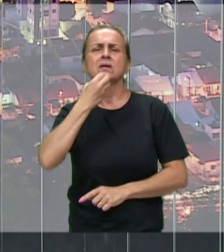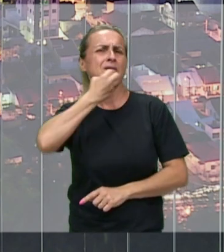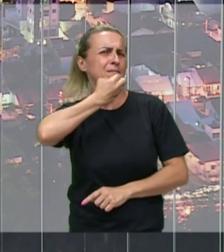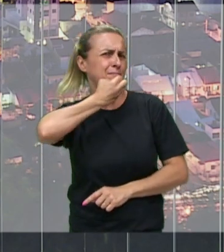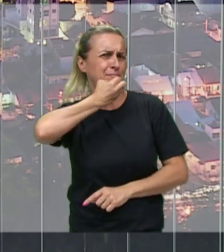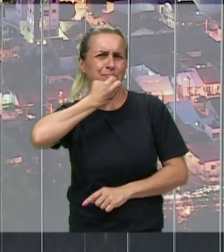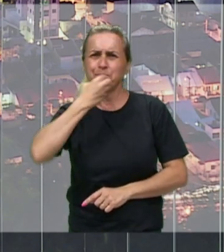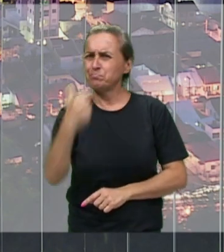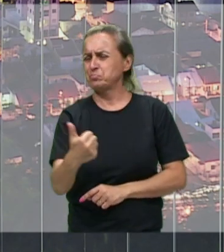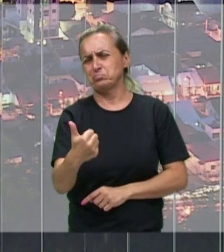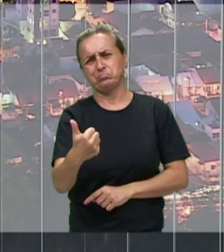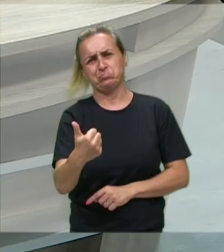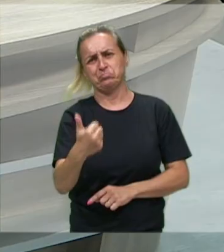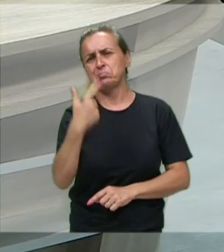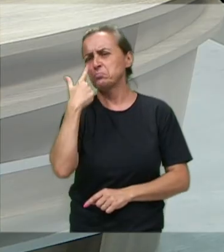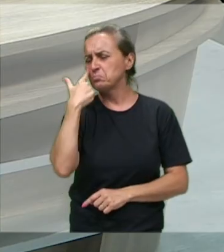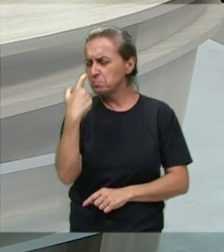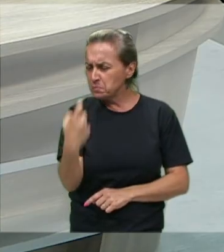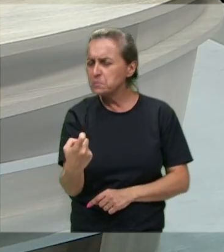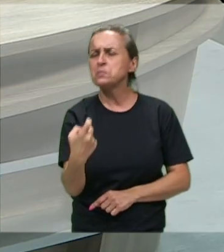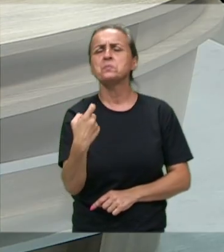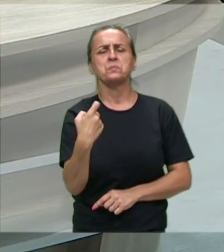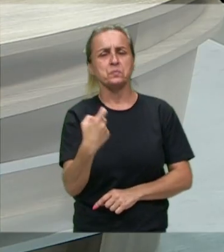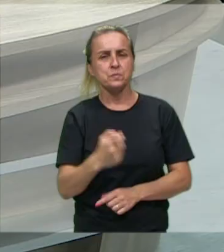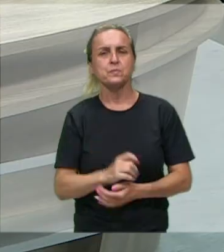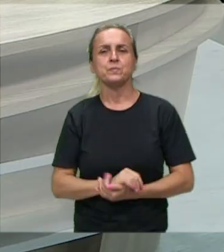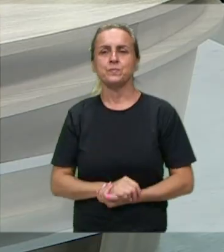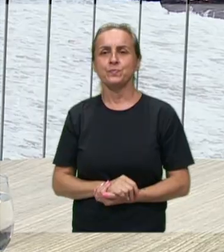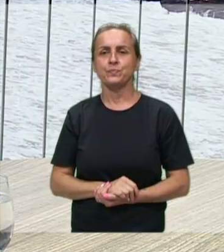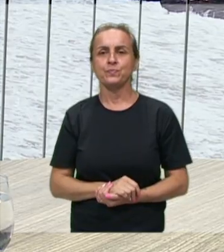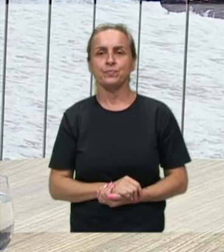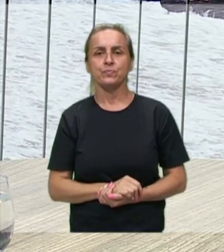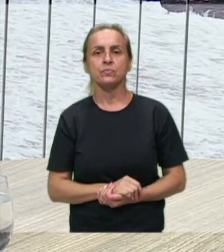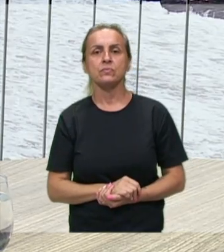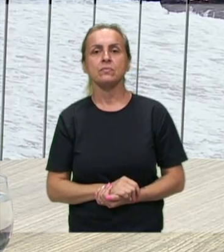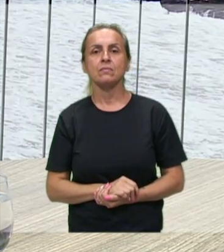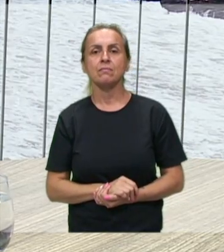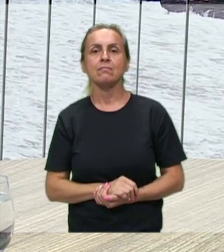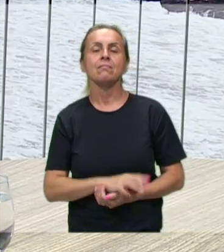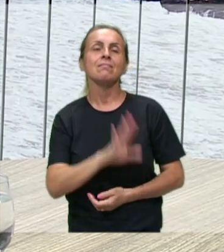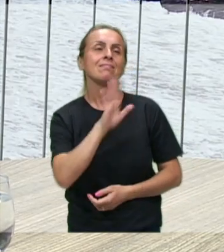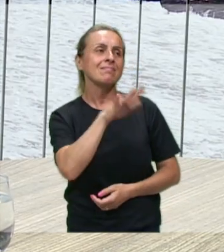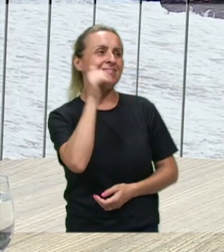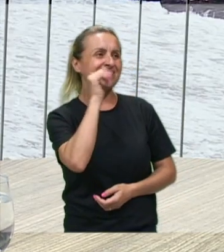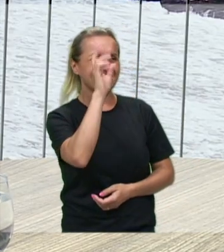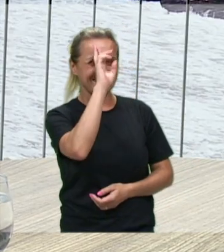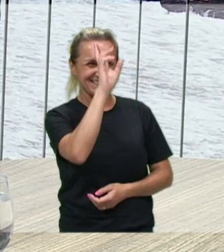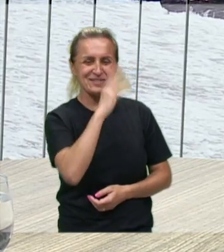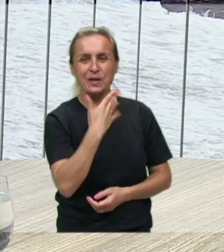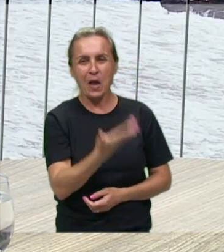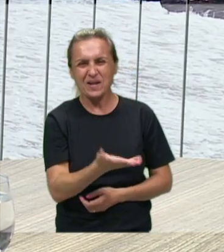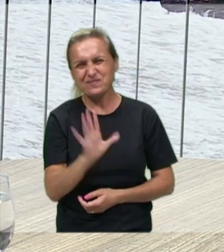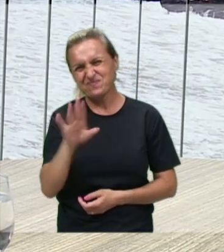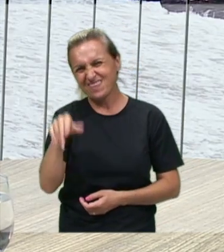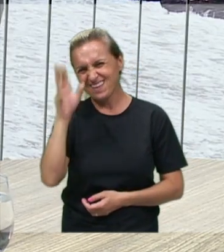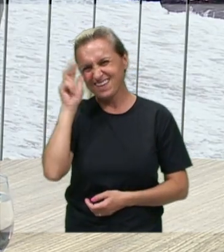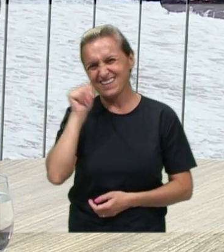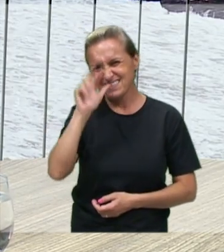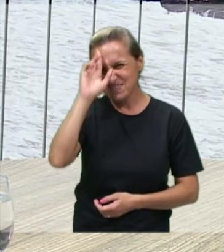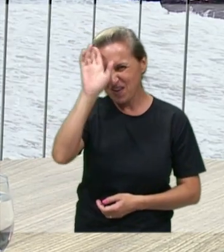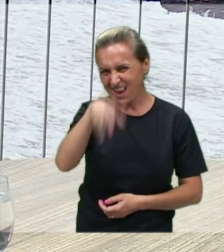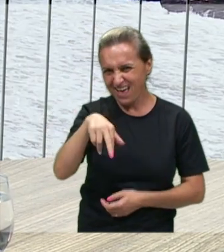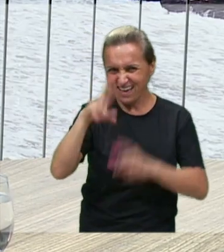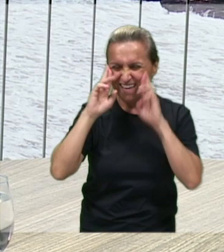muito interessantes e muito boas. Como a senhora falou anteriormente, falando em senhora, respeito também a vocês, então... que é novidade, a gente